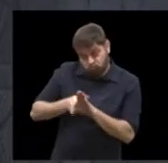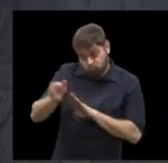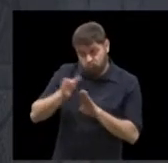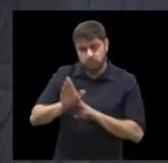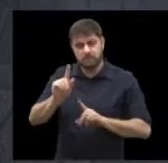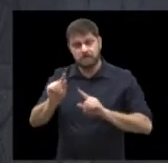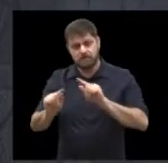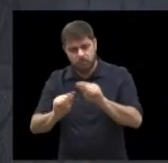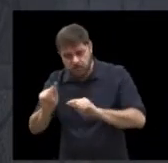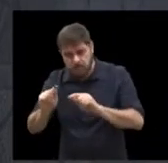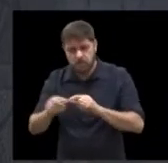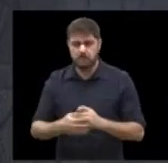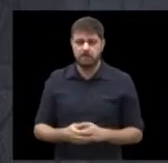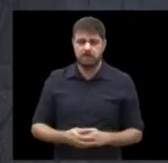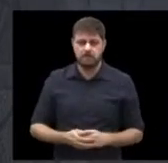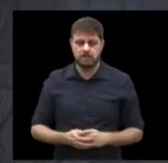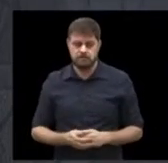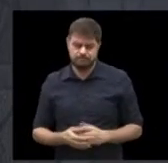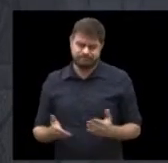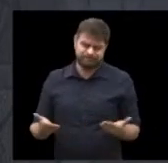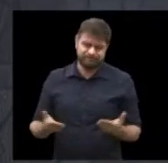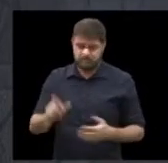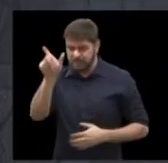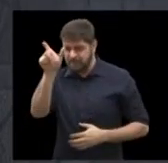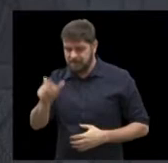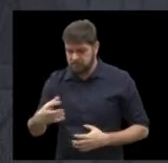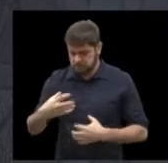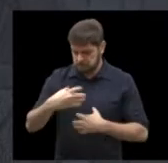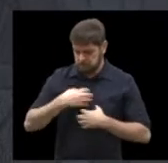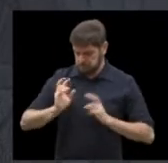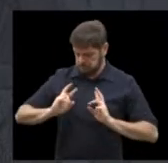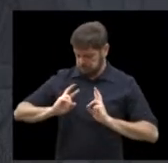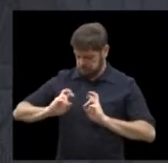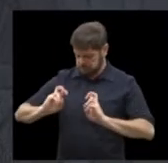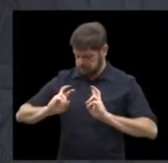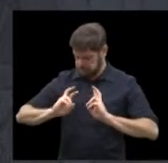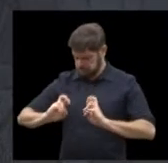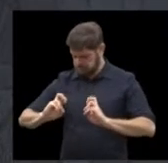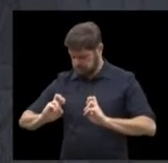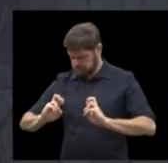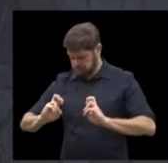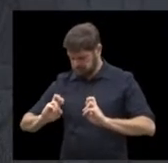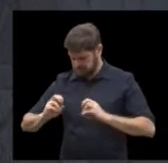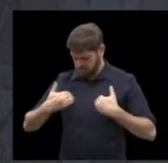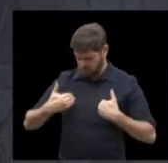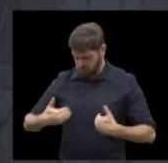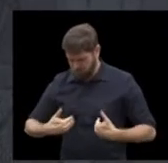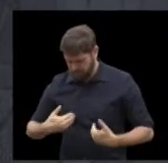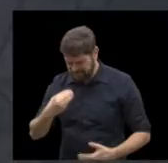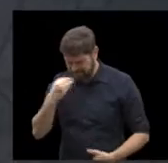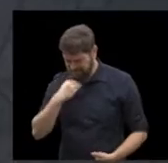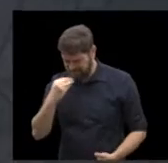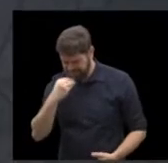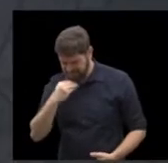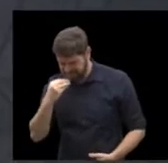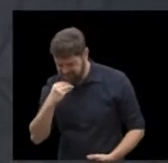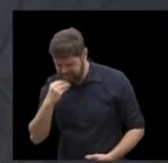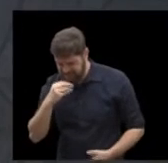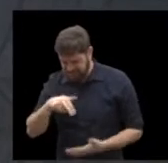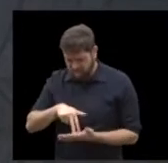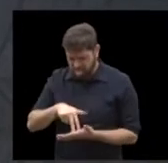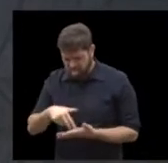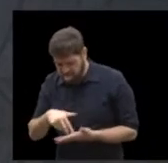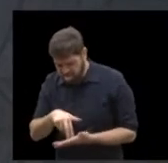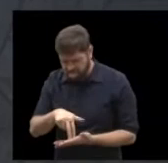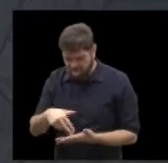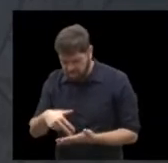tem é que, claro, o paciente sentindo qualquer coisa referente à fraqueza muscular... Principalmente nas